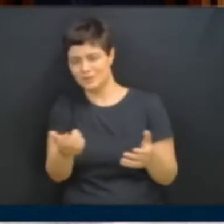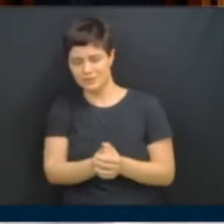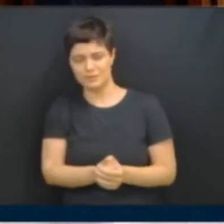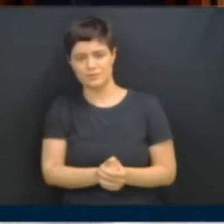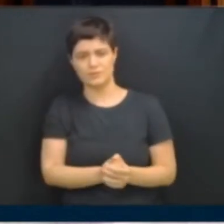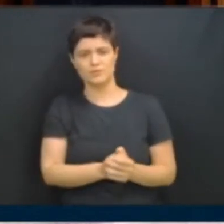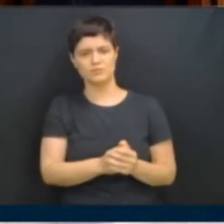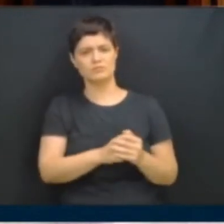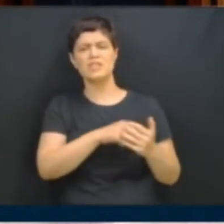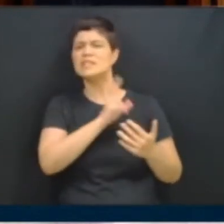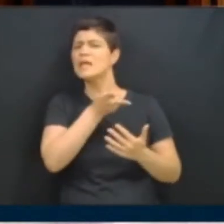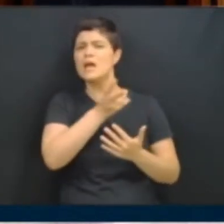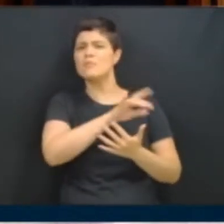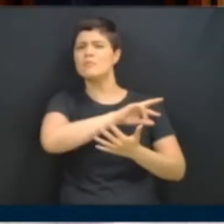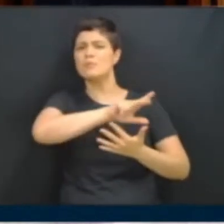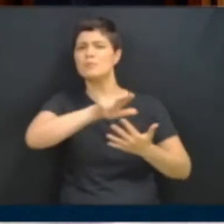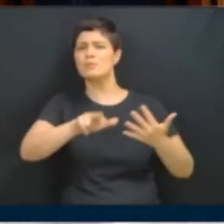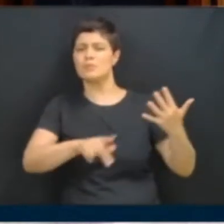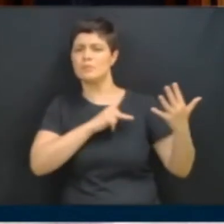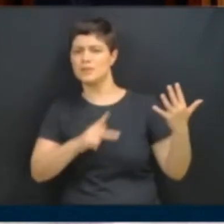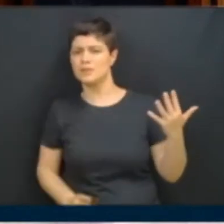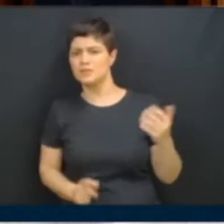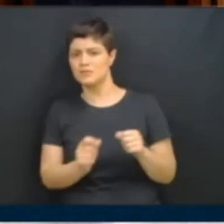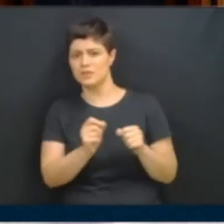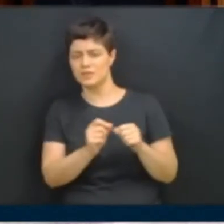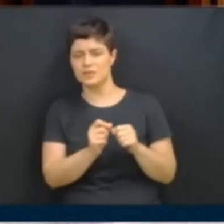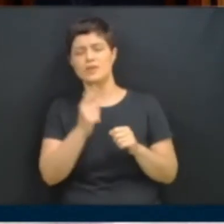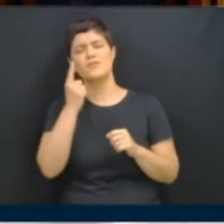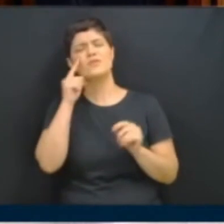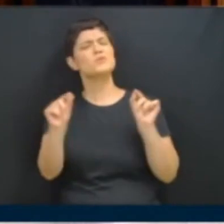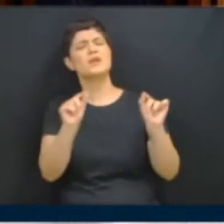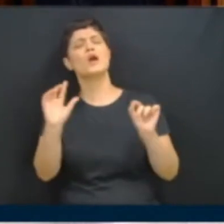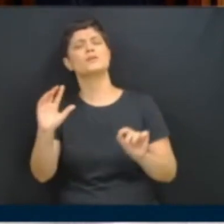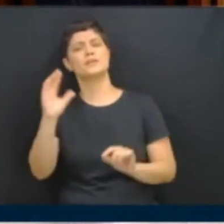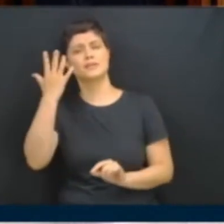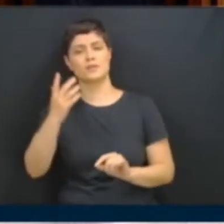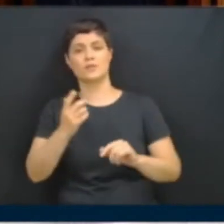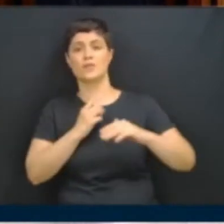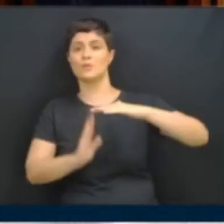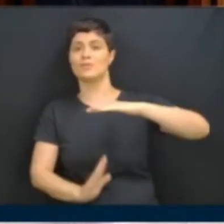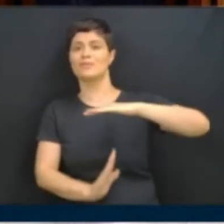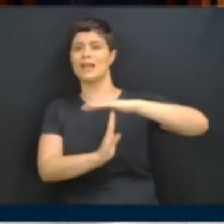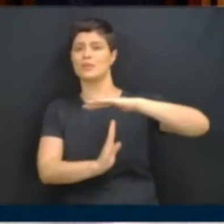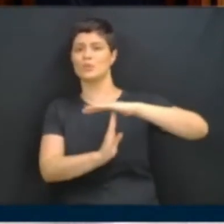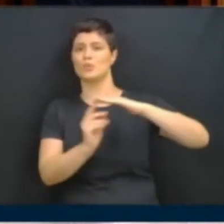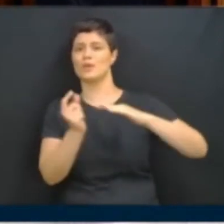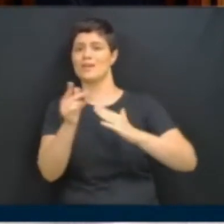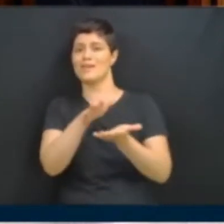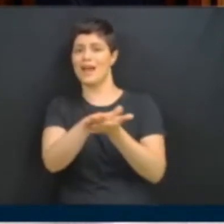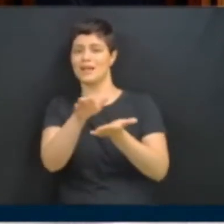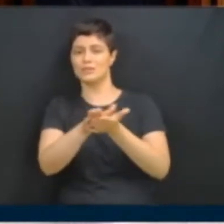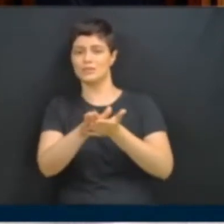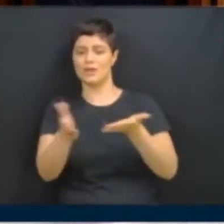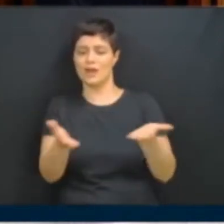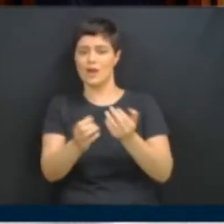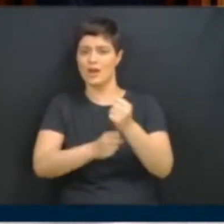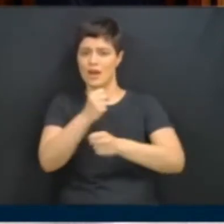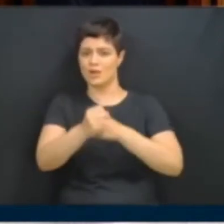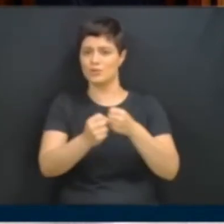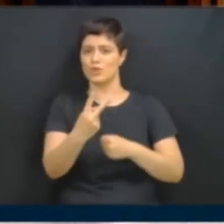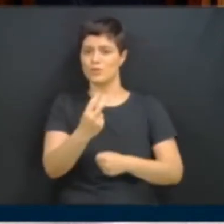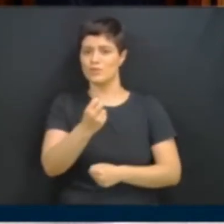está acontecendo, pessoal? O teto de gastos ainda está valendo para esse ano. O